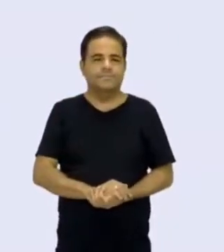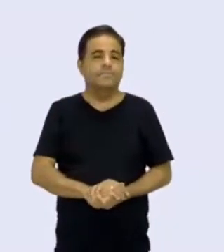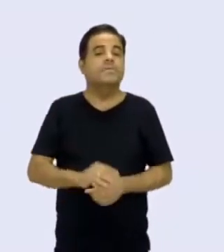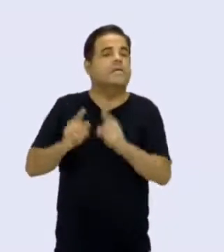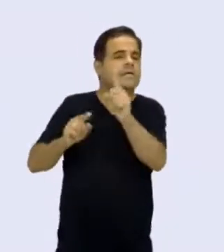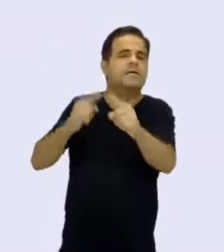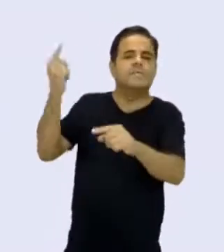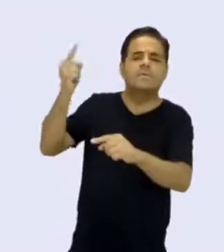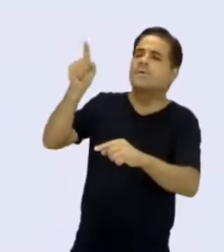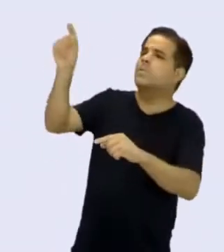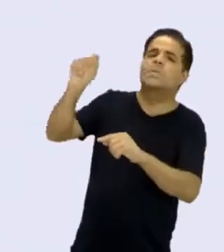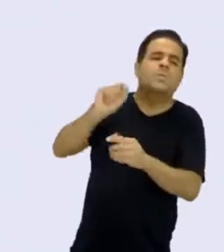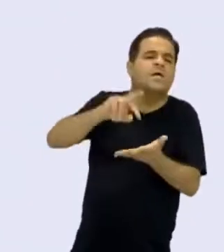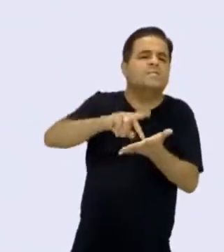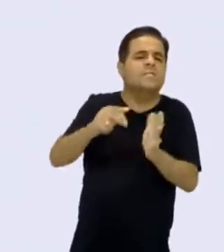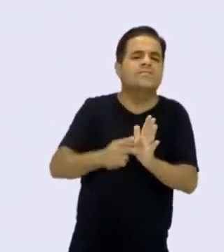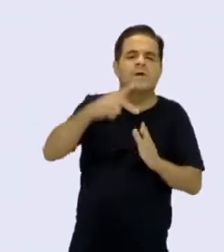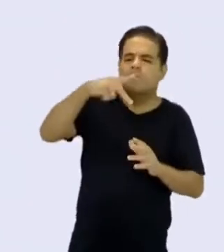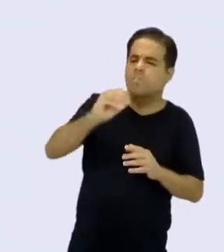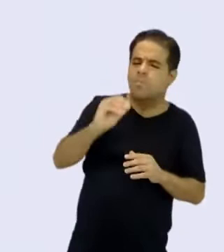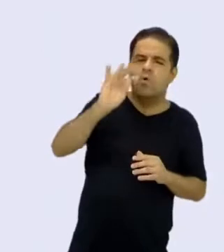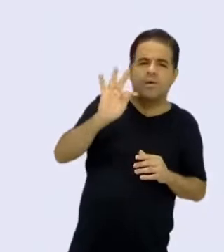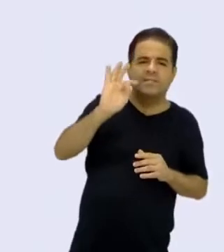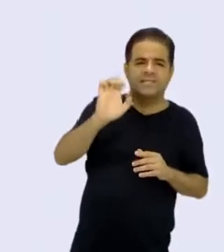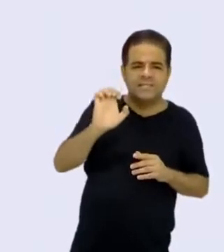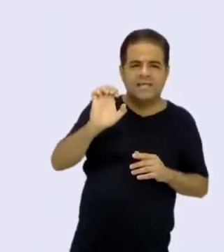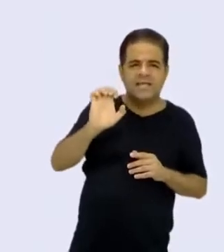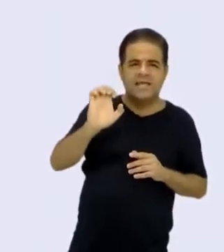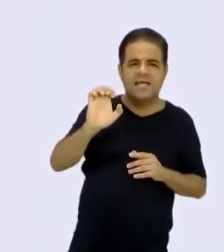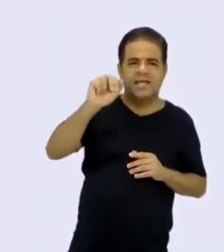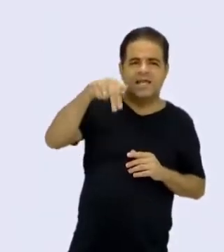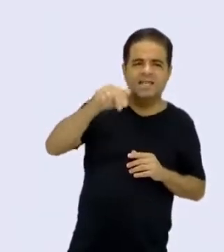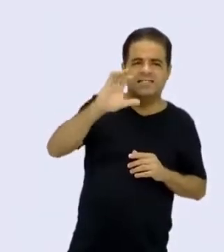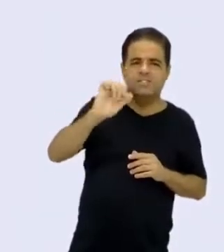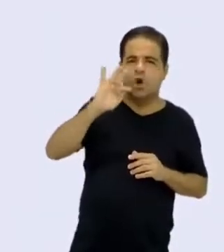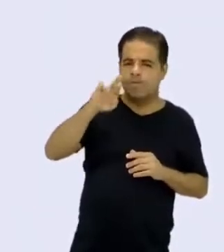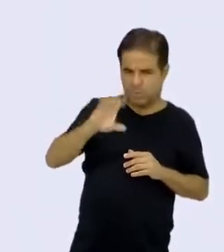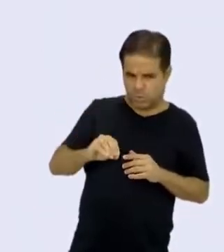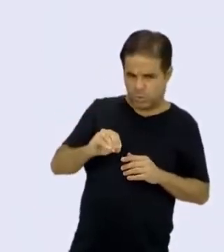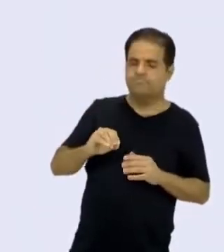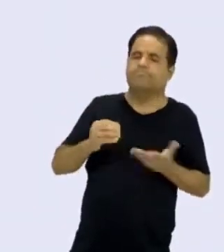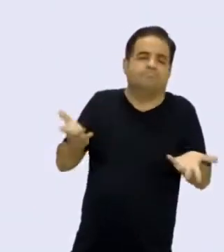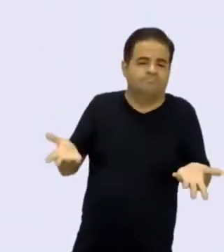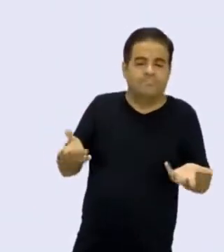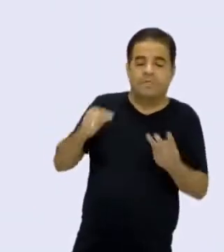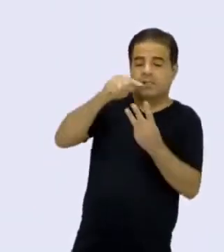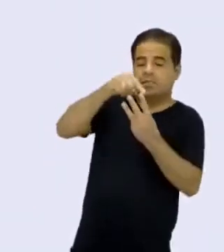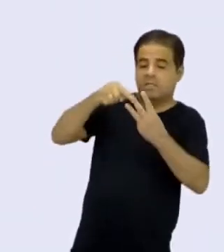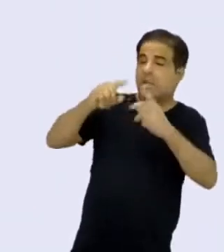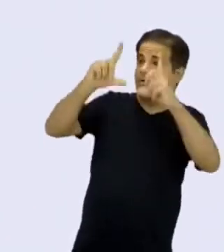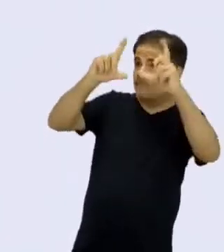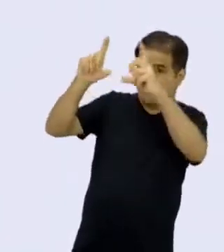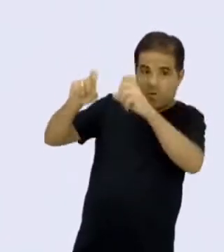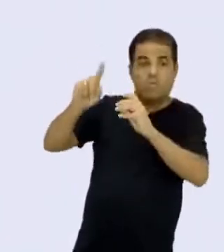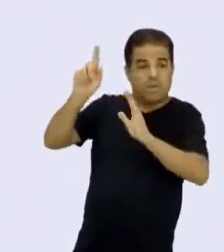Nesse primeiro slide, o que é um potenciômetro? Né? Então, a gente tem três imagens aí, imagens de um